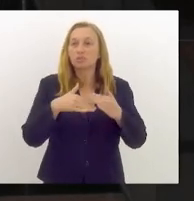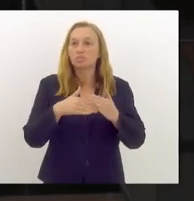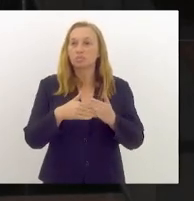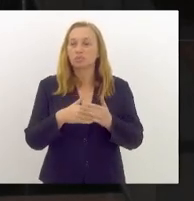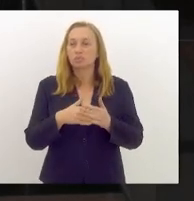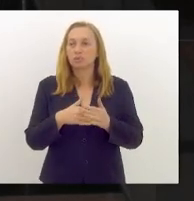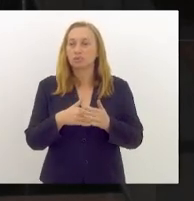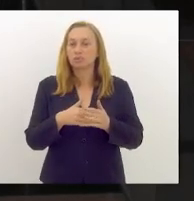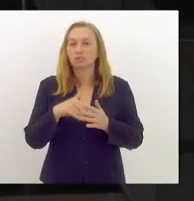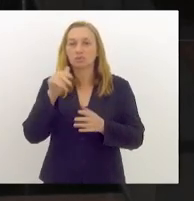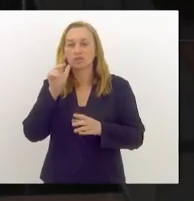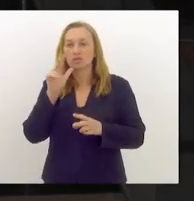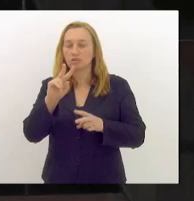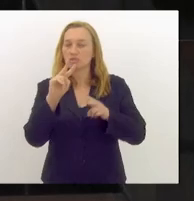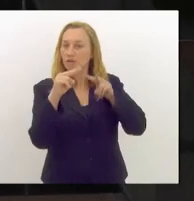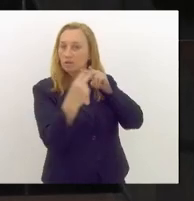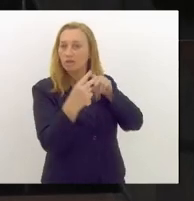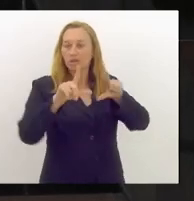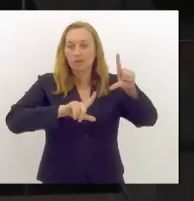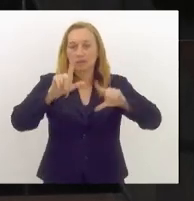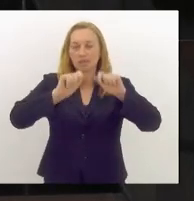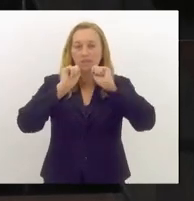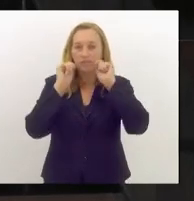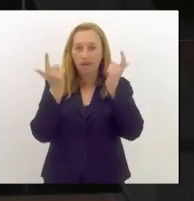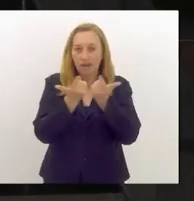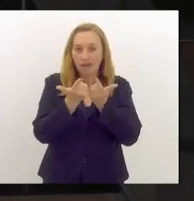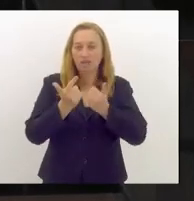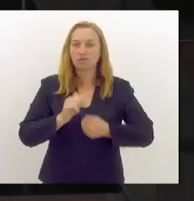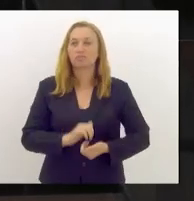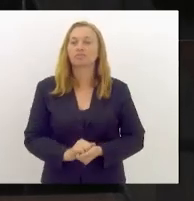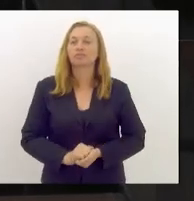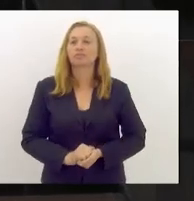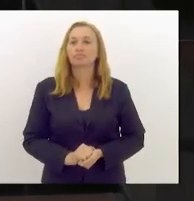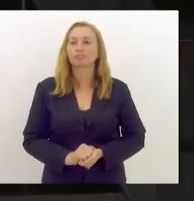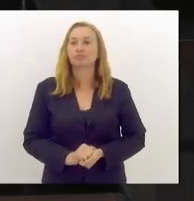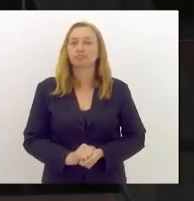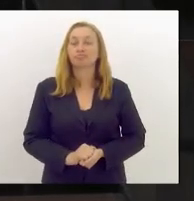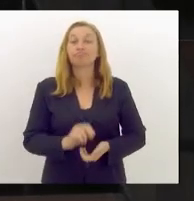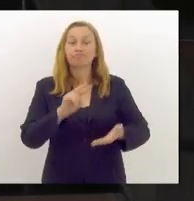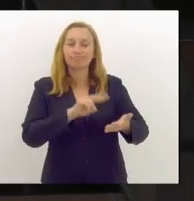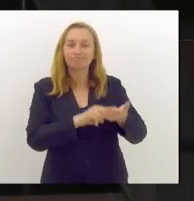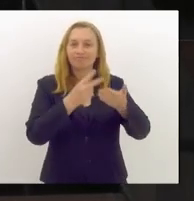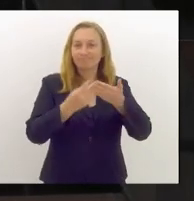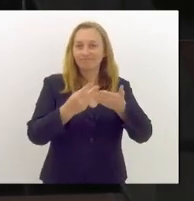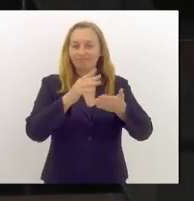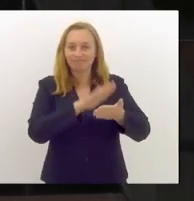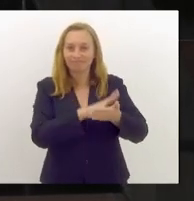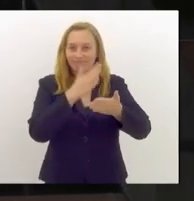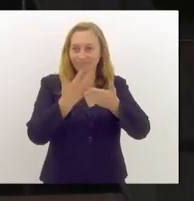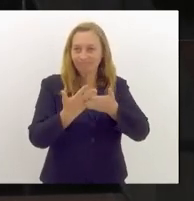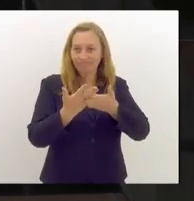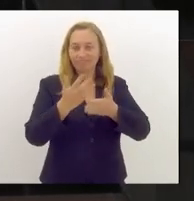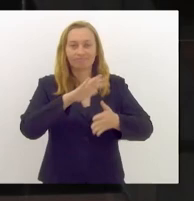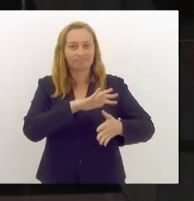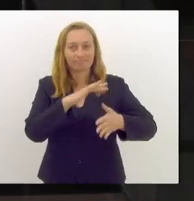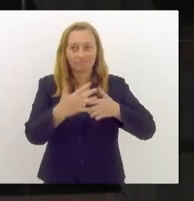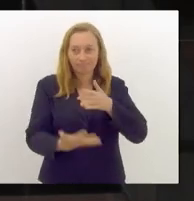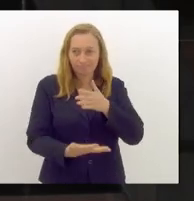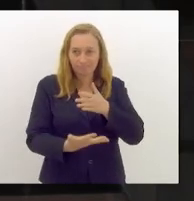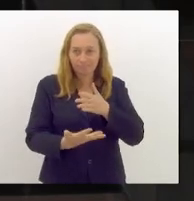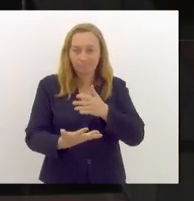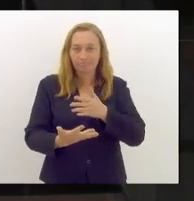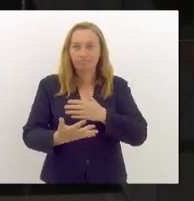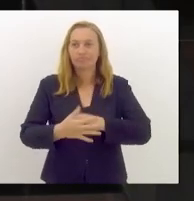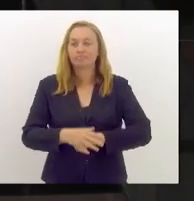telespectadores da TV Alerja, senhora intérprete da linguagem